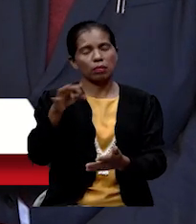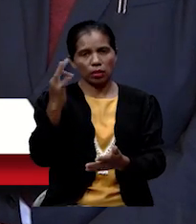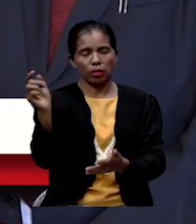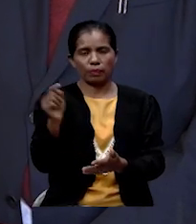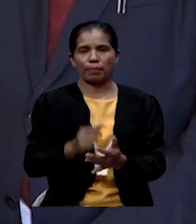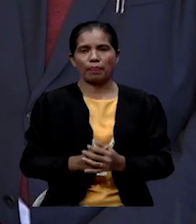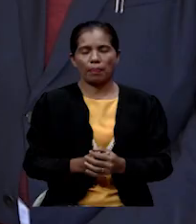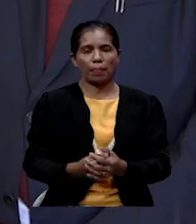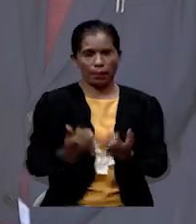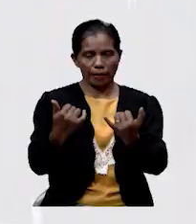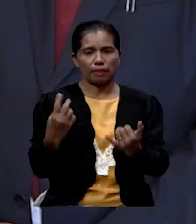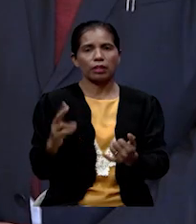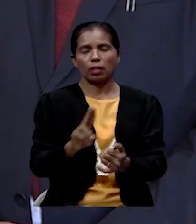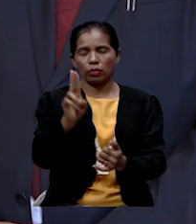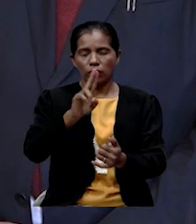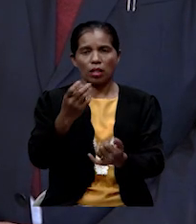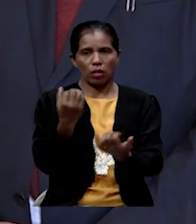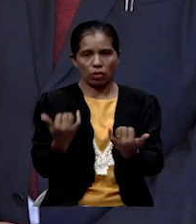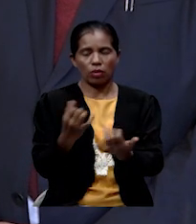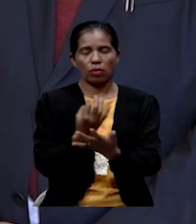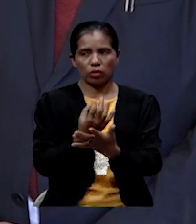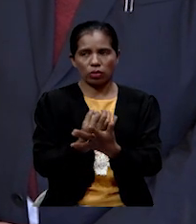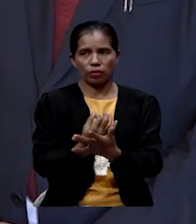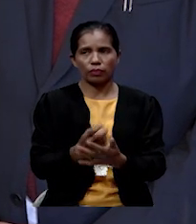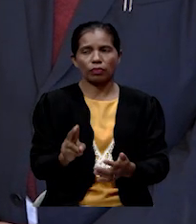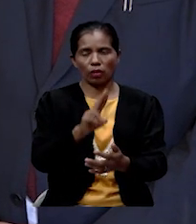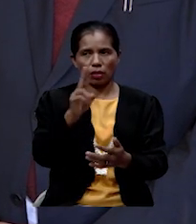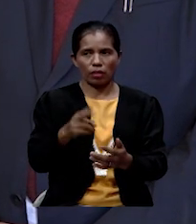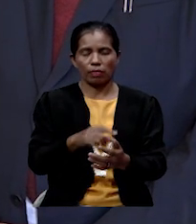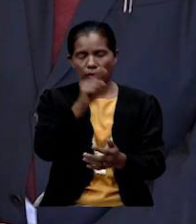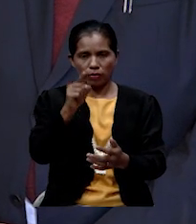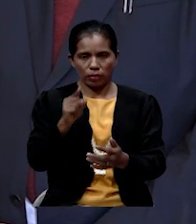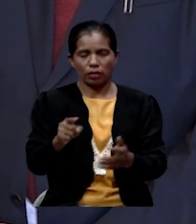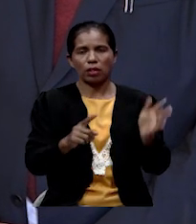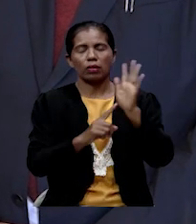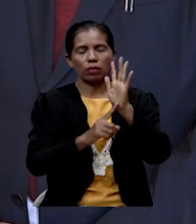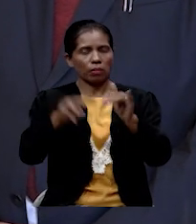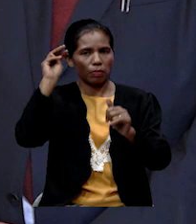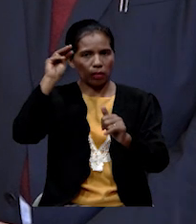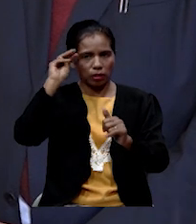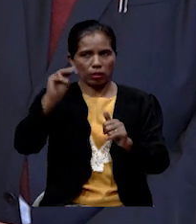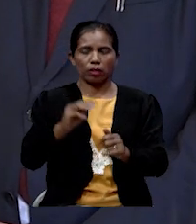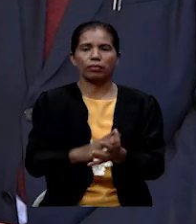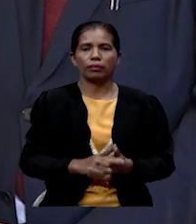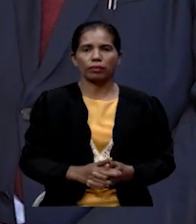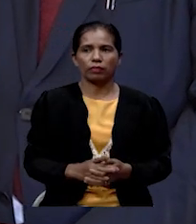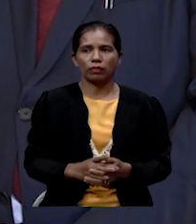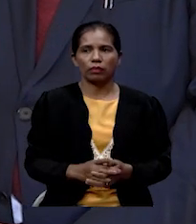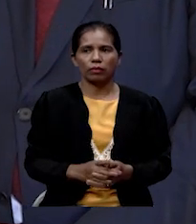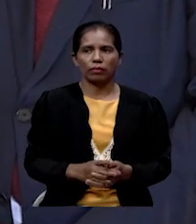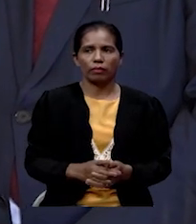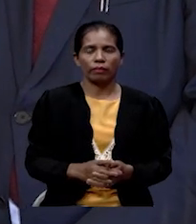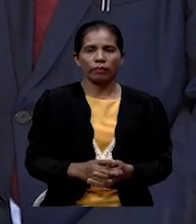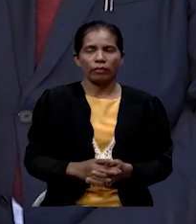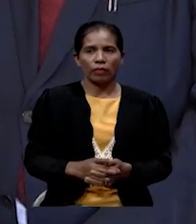ka ni execução. Execução físico, há uma pergunta da nebel dirige para cada ministério. Por exemplo, na parte